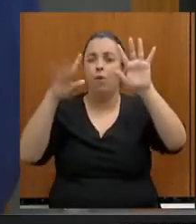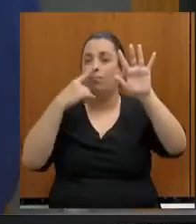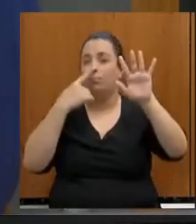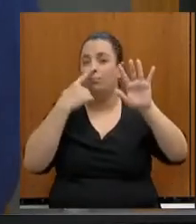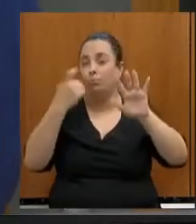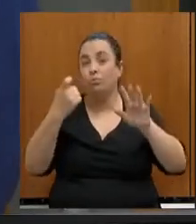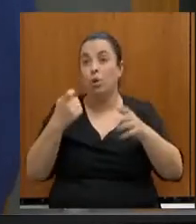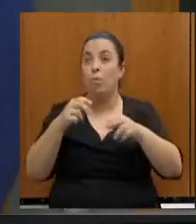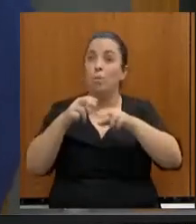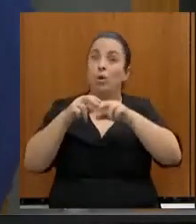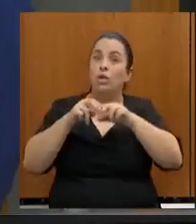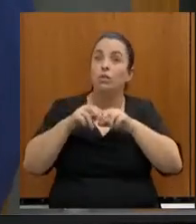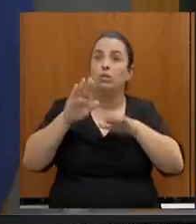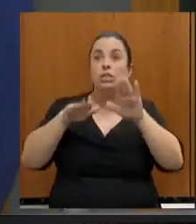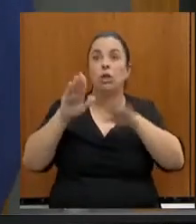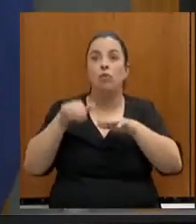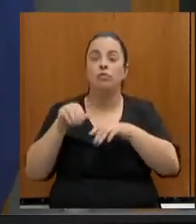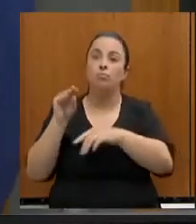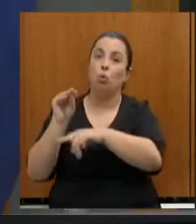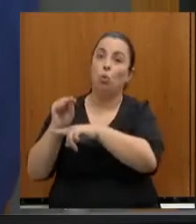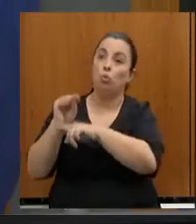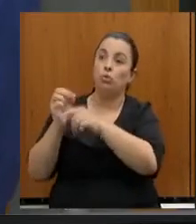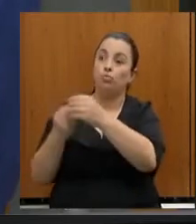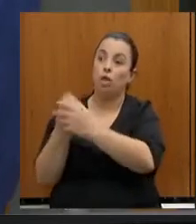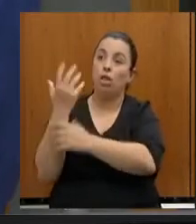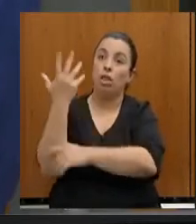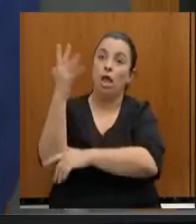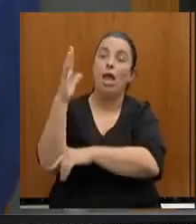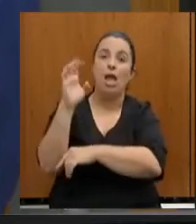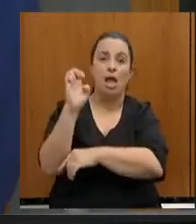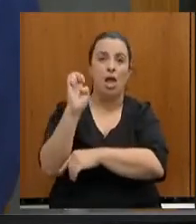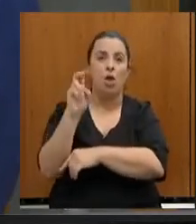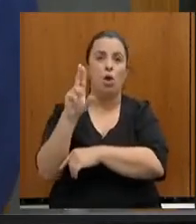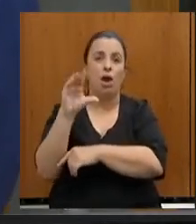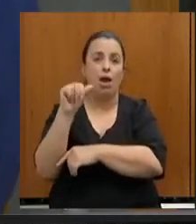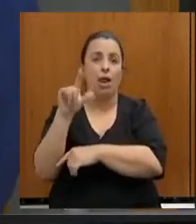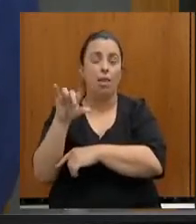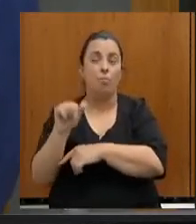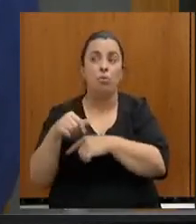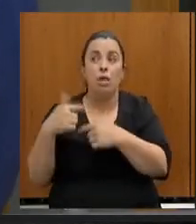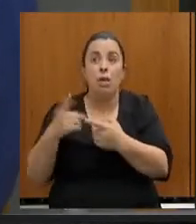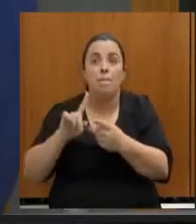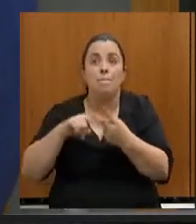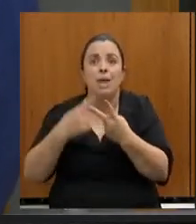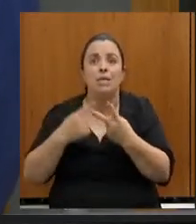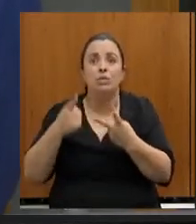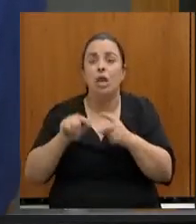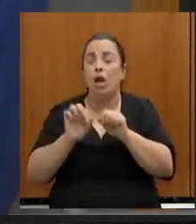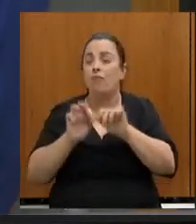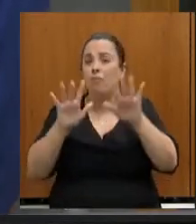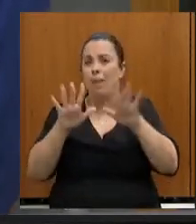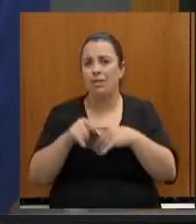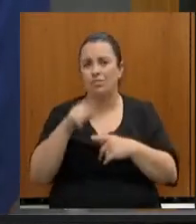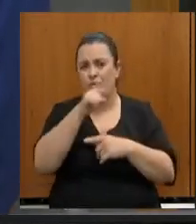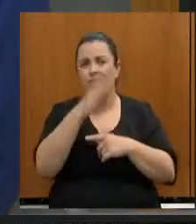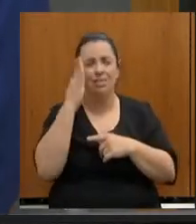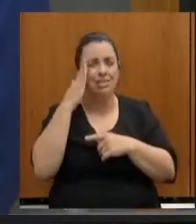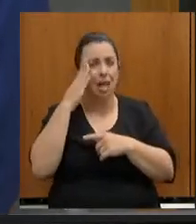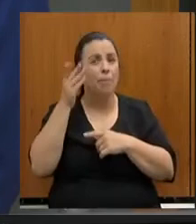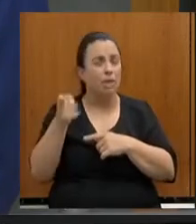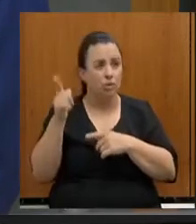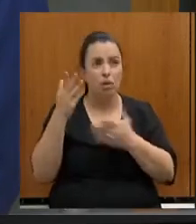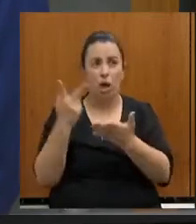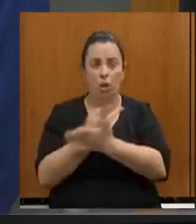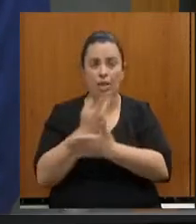monocultura de eucalipto alto peso que passa ali e se não bastasse isso a fumaça ali se tem conhecimento e se possível fazer